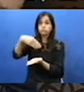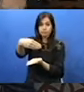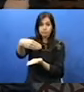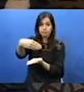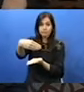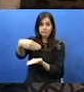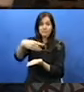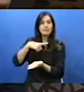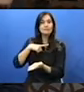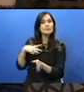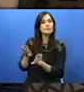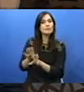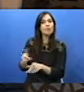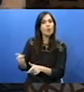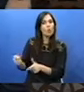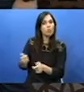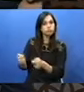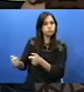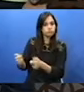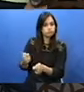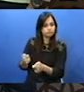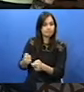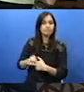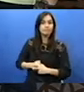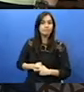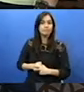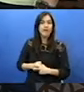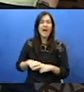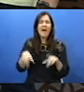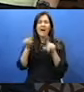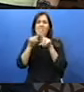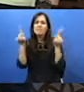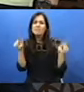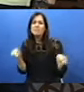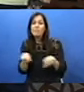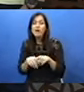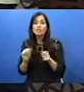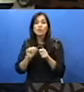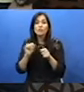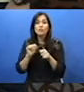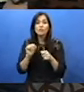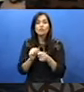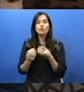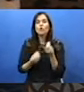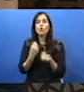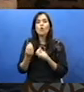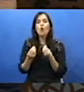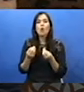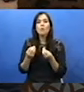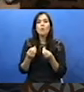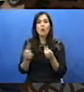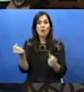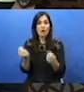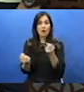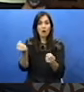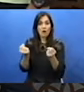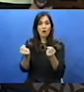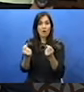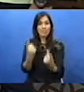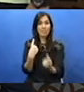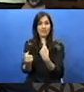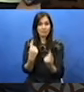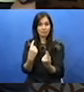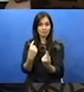um controle. Nele, as imagens são criadas por um programa especial que simulam situações de trânsito, detectando